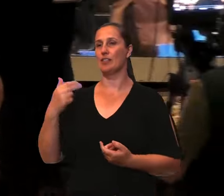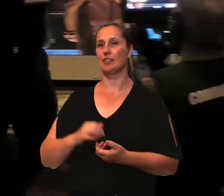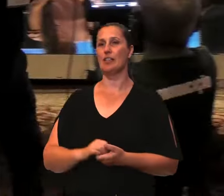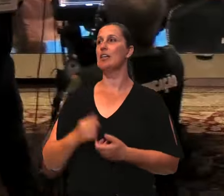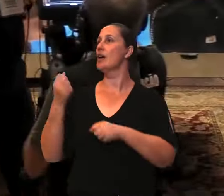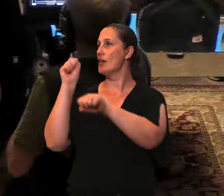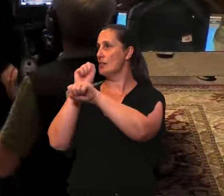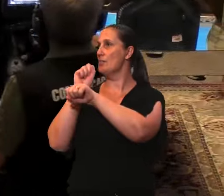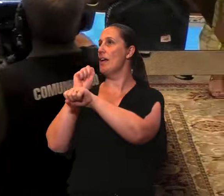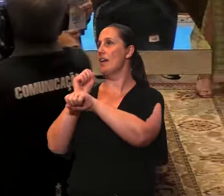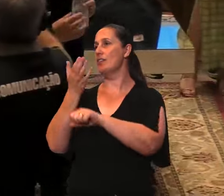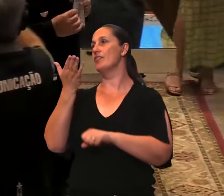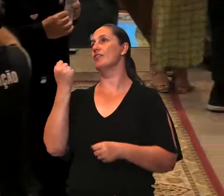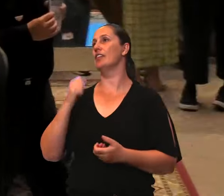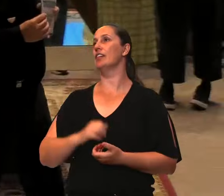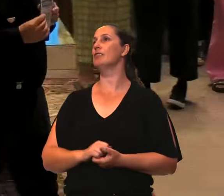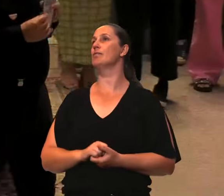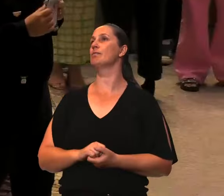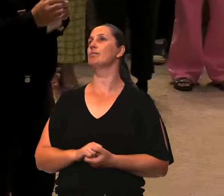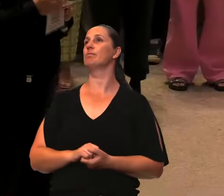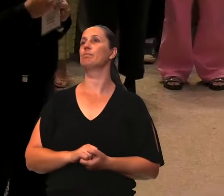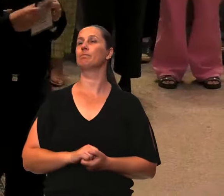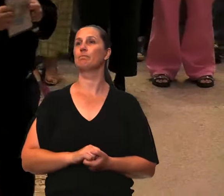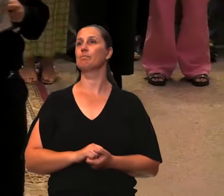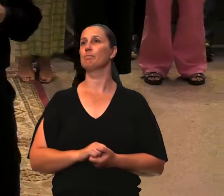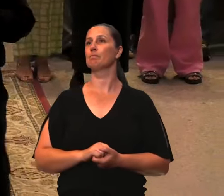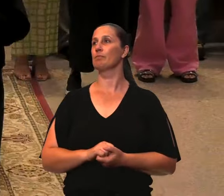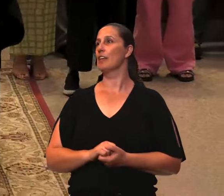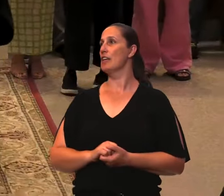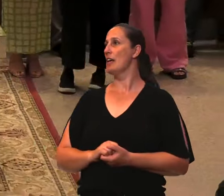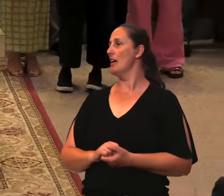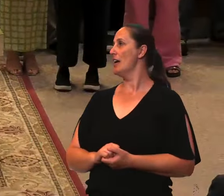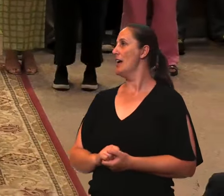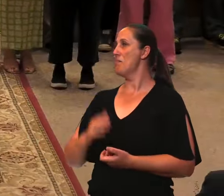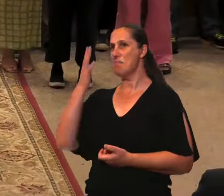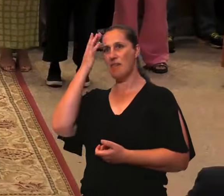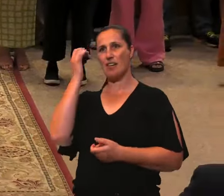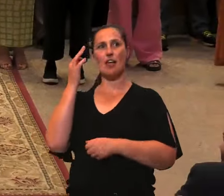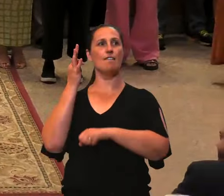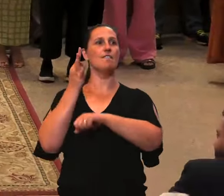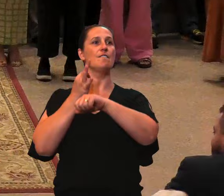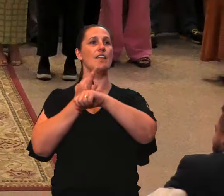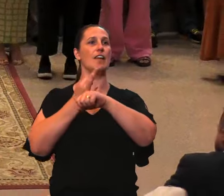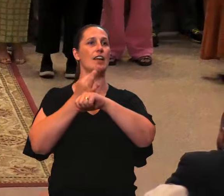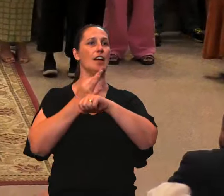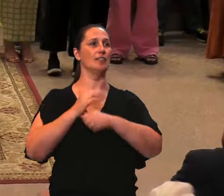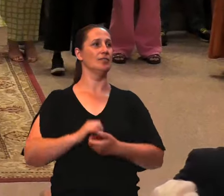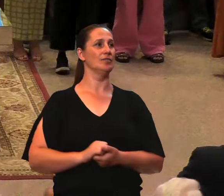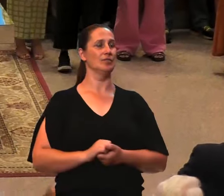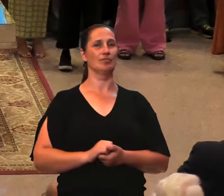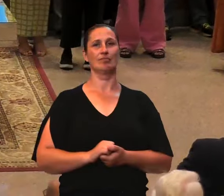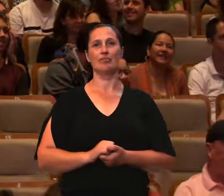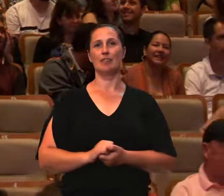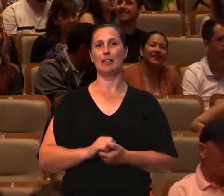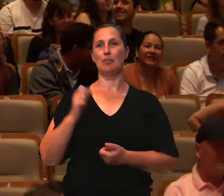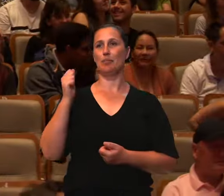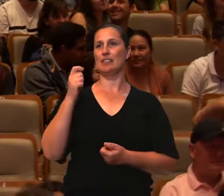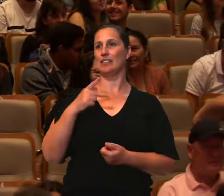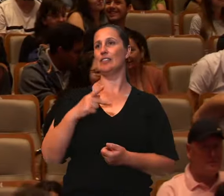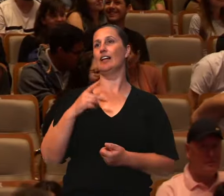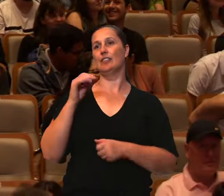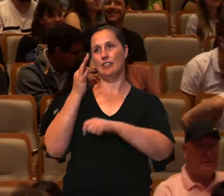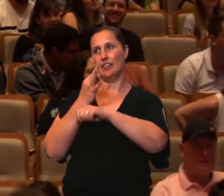eu espero amanhã é feriado venha aposentado que nem eu